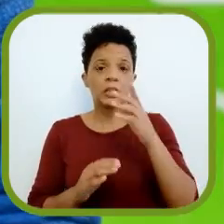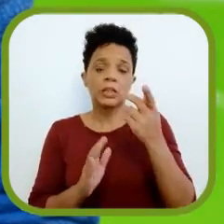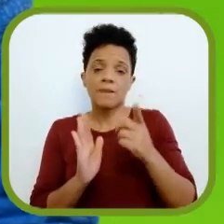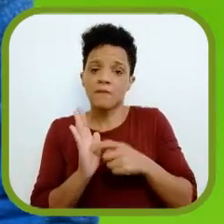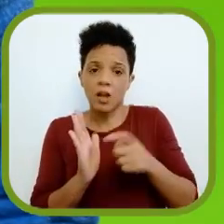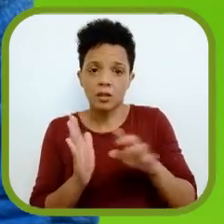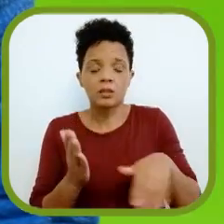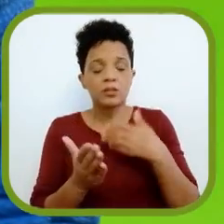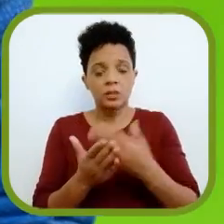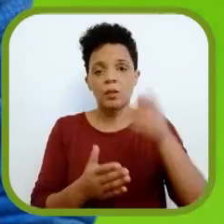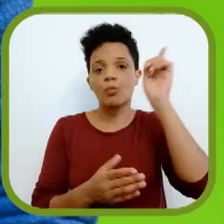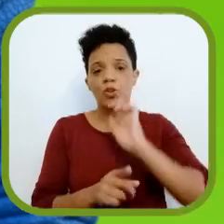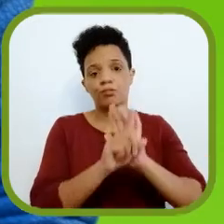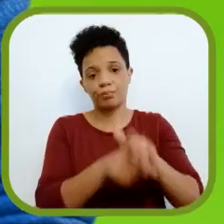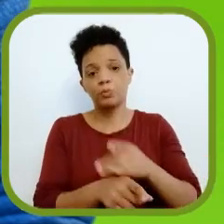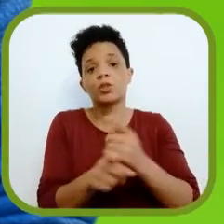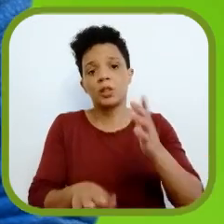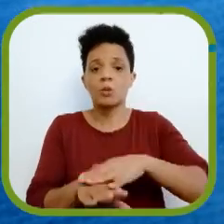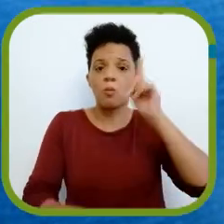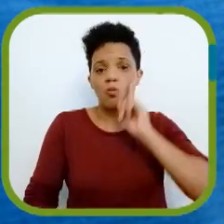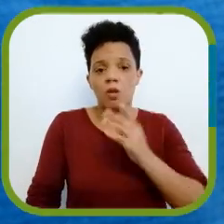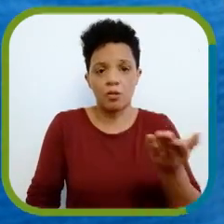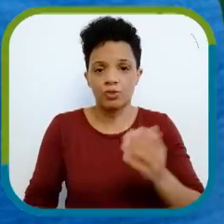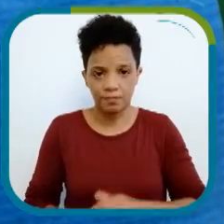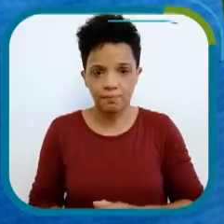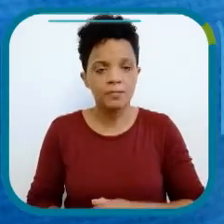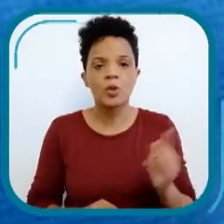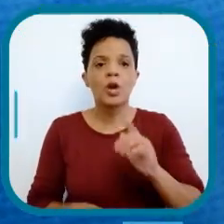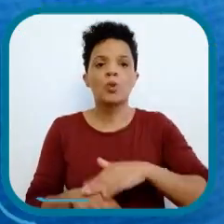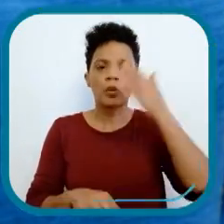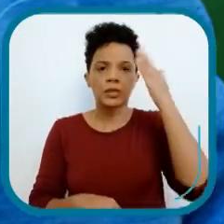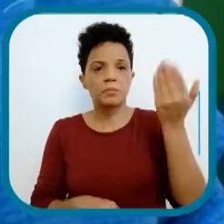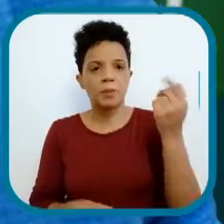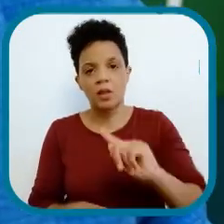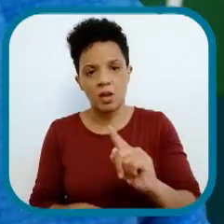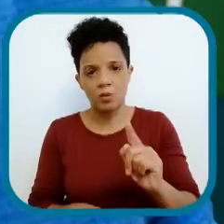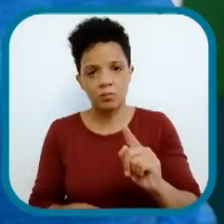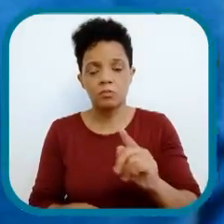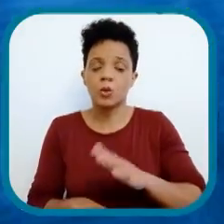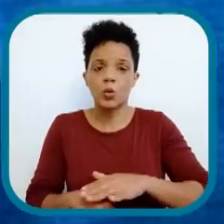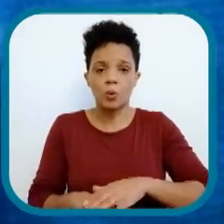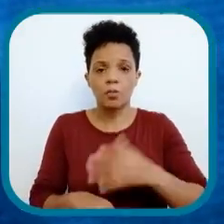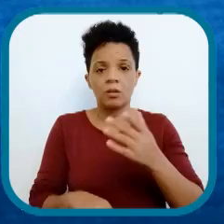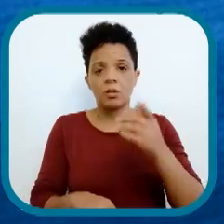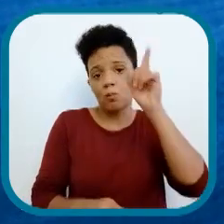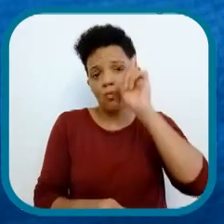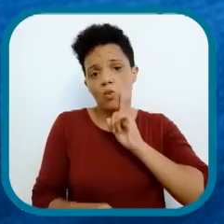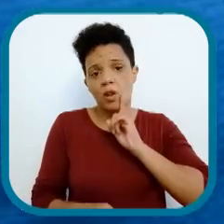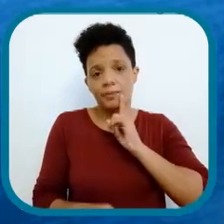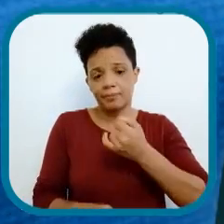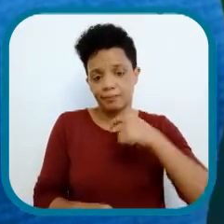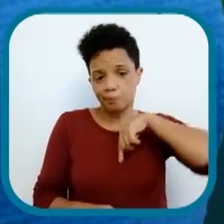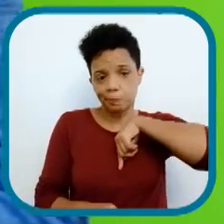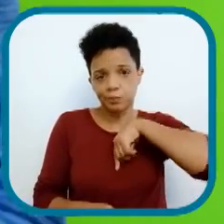a ausência delas tem discriminado as mulheres, porque são mulheres. E porém, não é por serem incompetentes, é justamente porque são